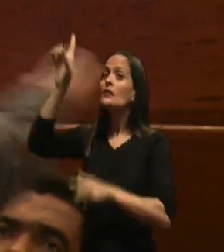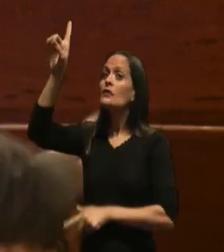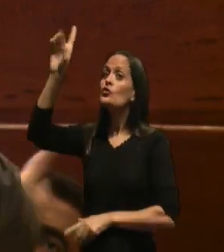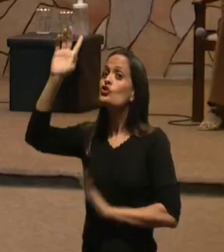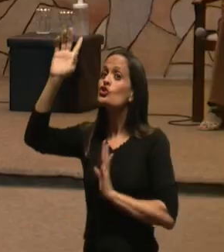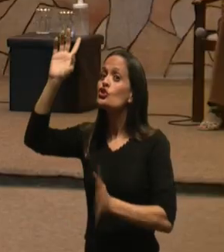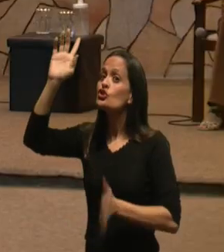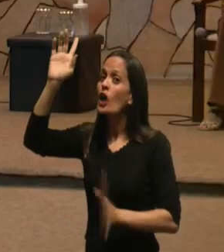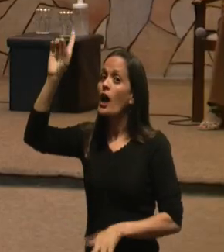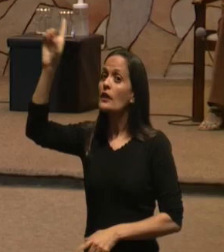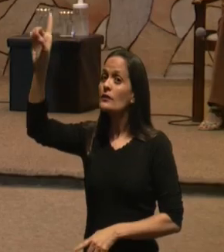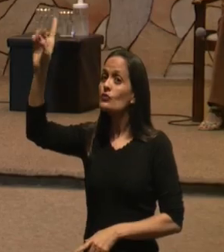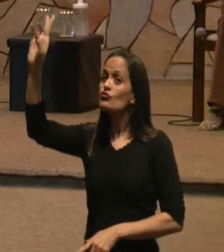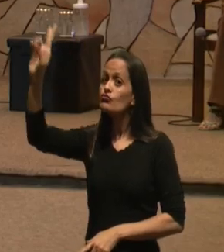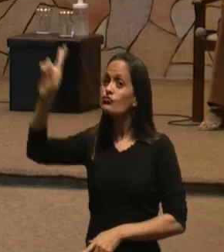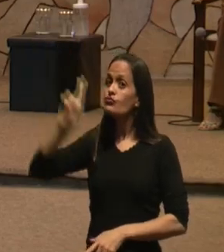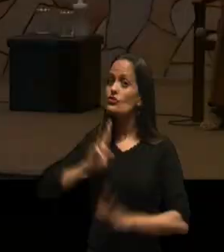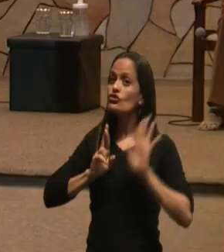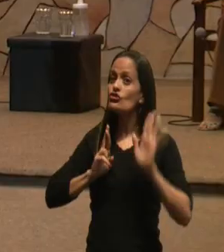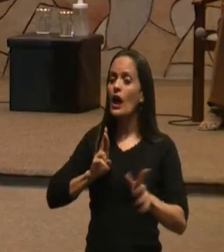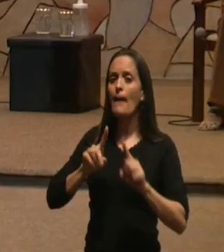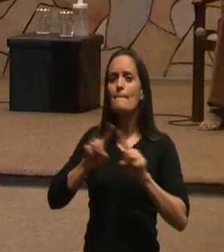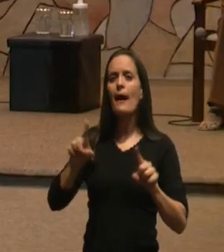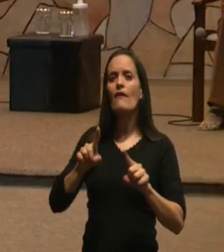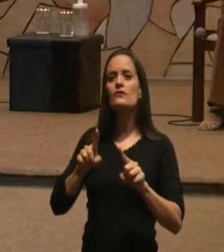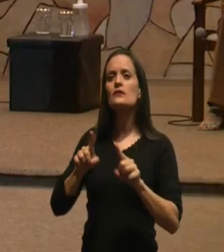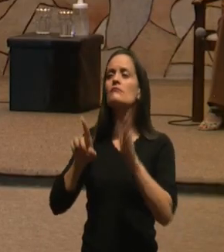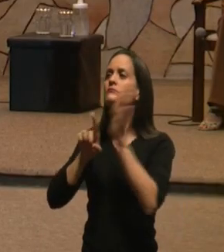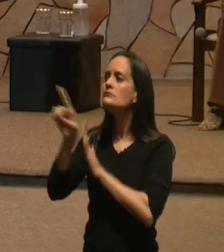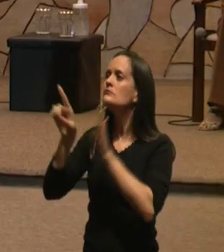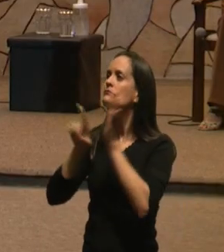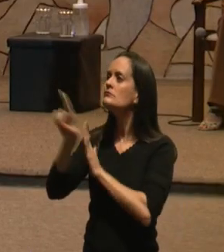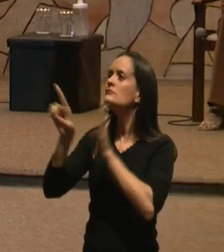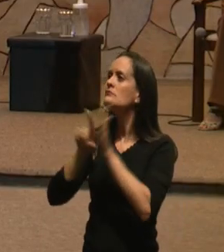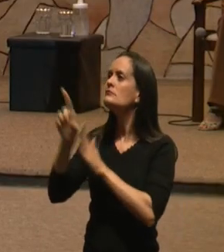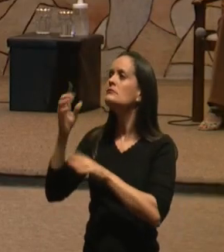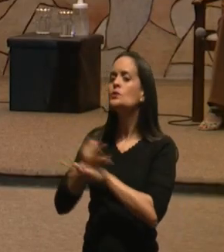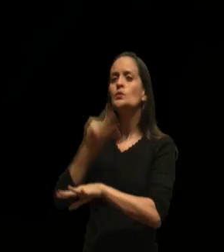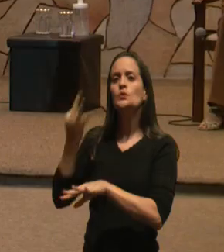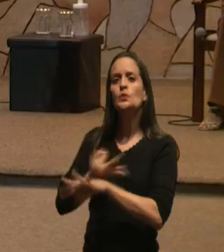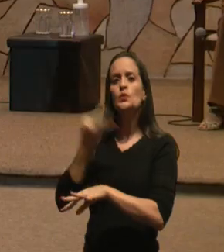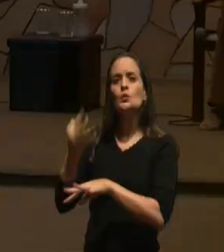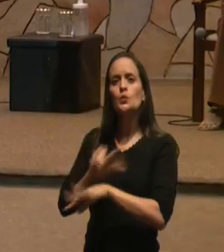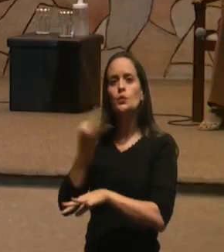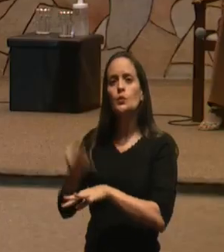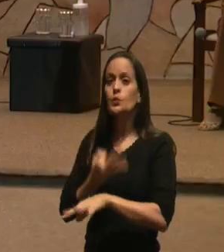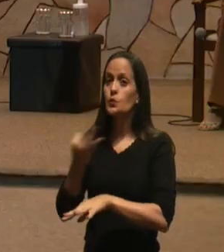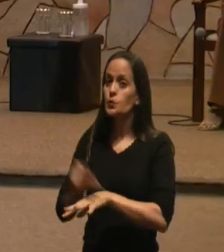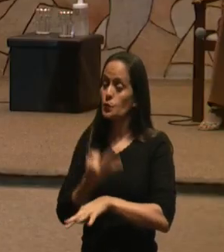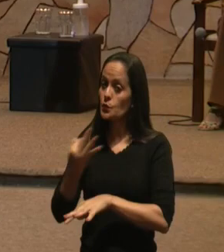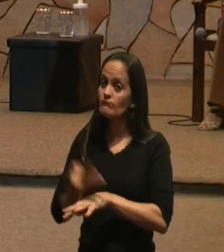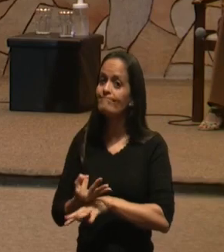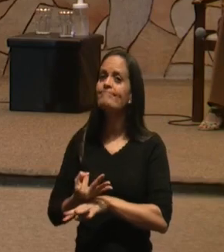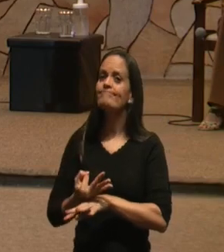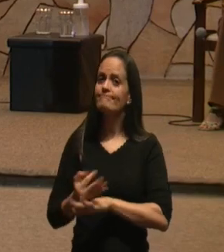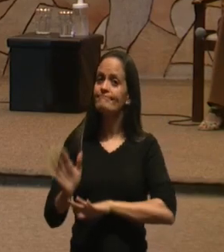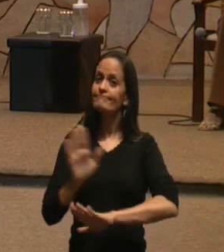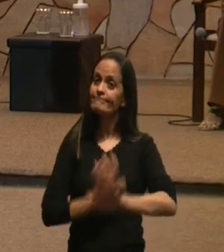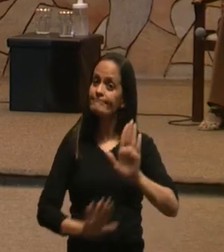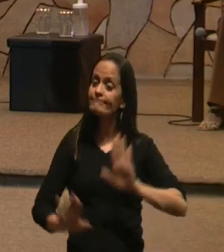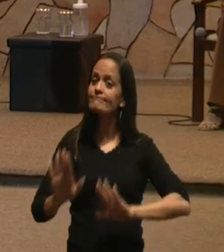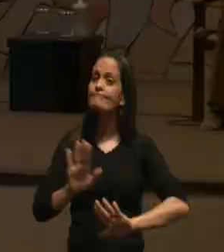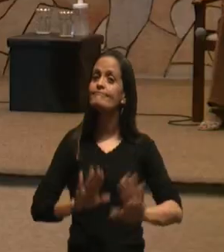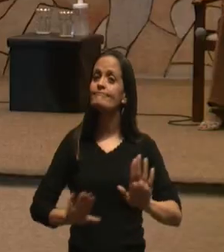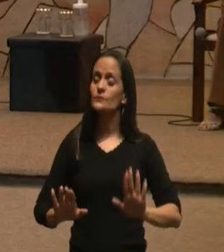alguém insistindo neste momento, quem sabe? Eu fiquei meditando nesta atitude de Josafá, tão temente a